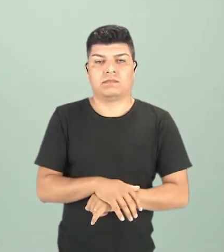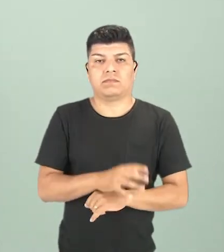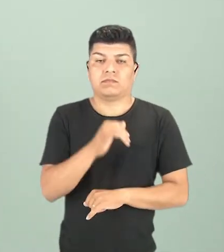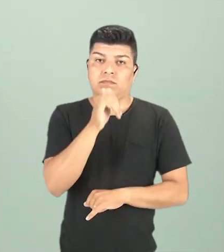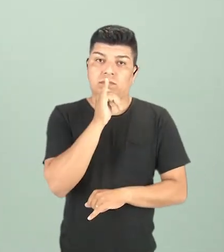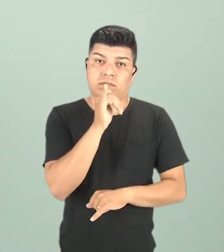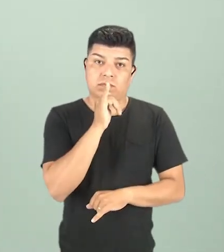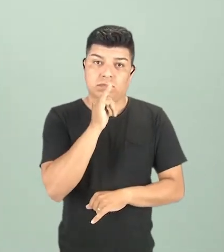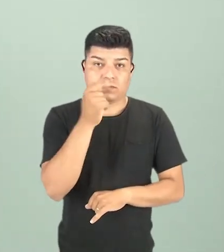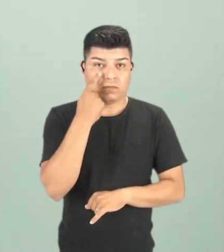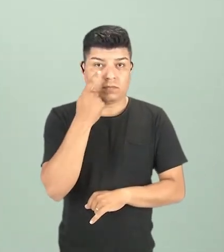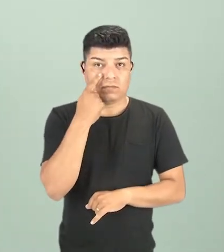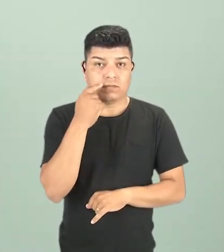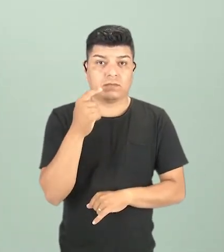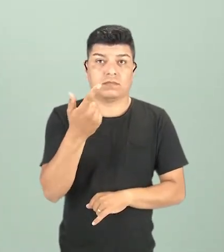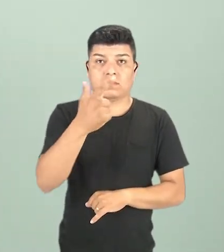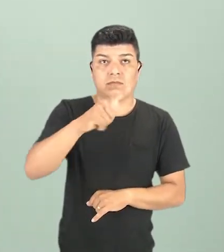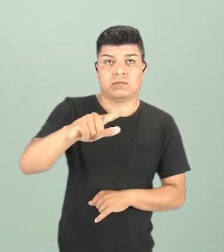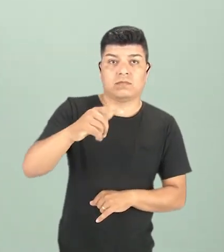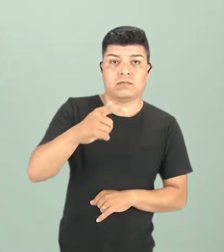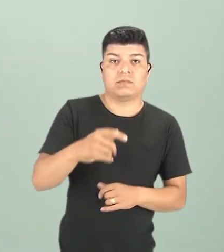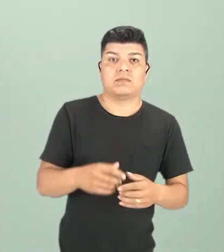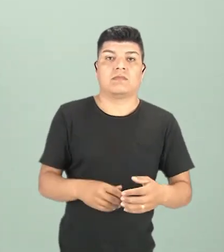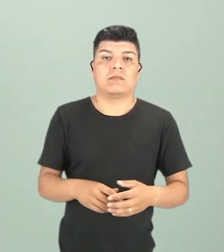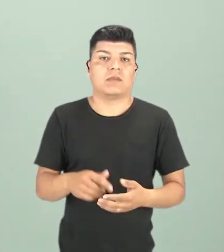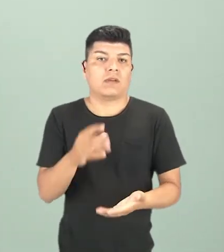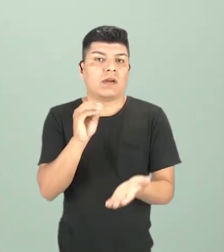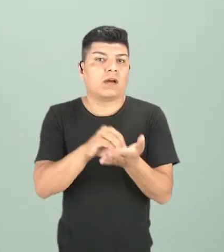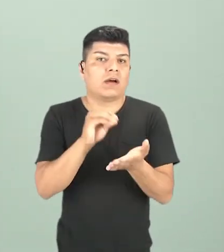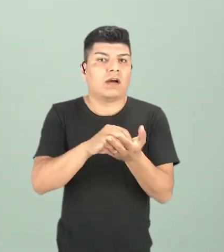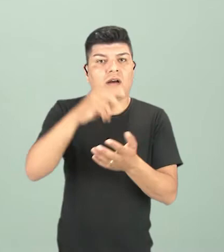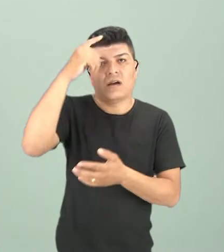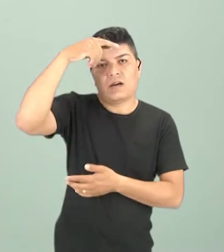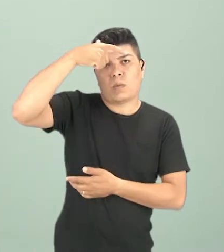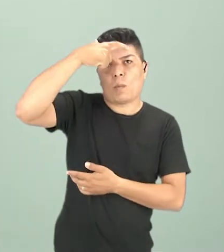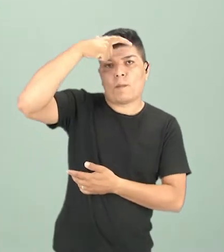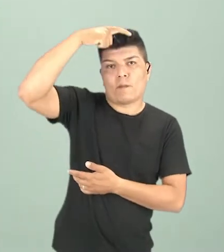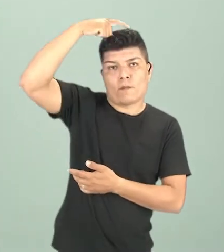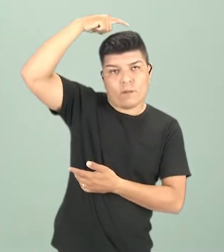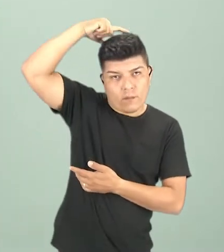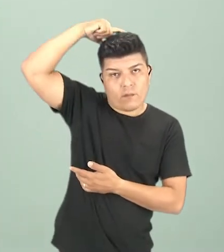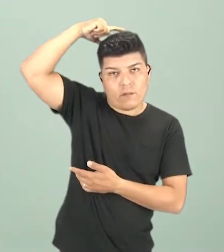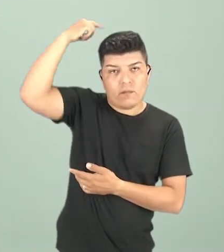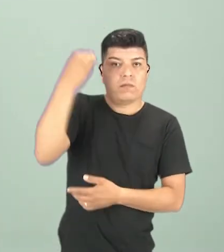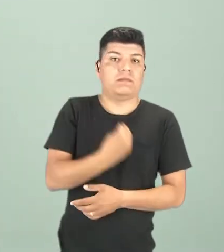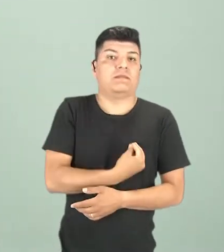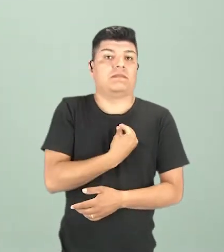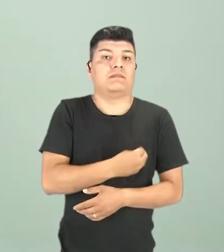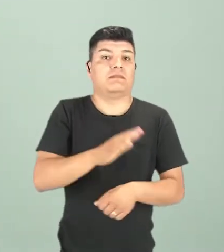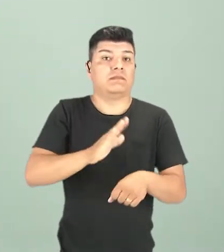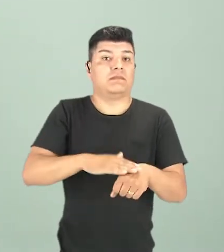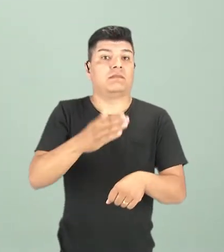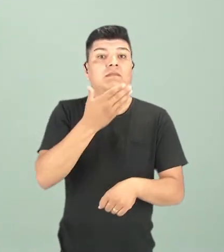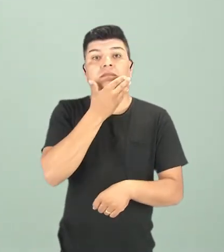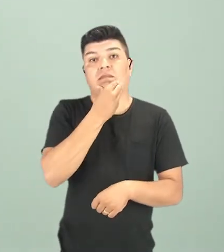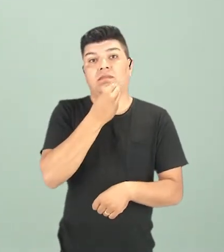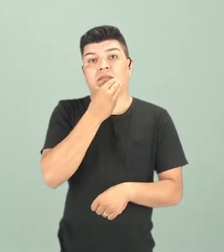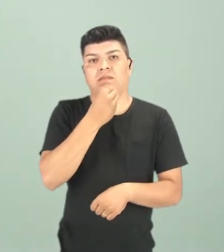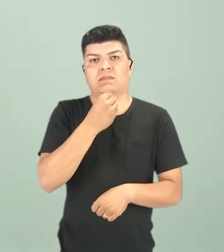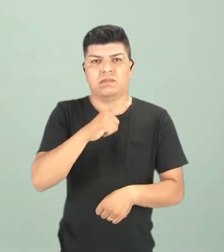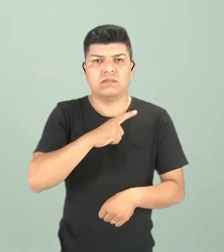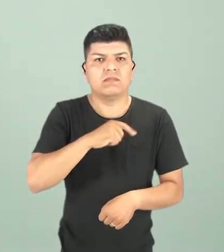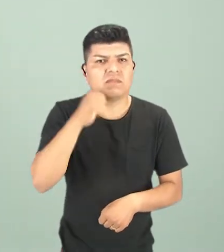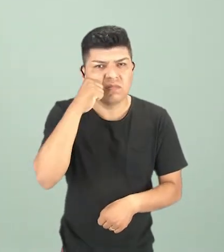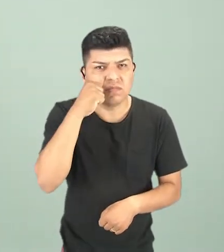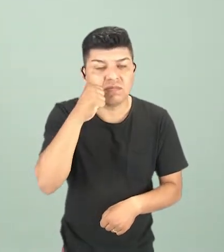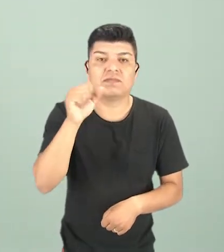herança, por exemplo, a gente vai ver à frente a calvície, né? Ela vai ser mais presente nos homens. Eu vou ter mulheres